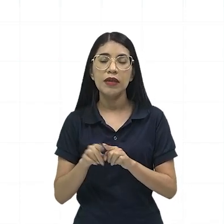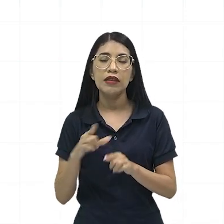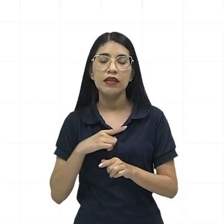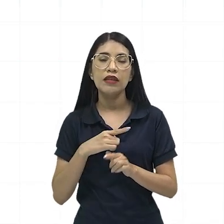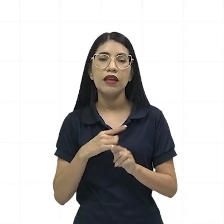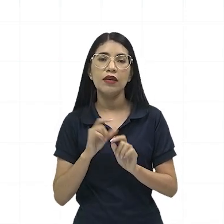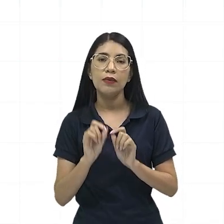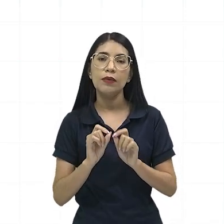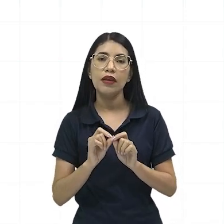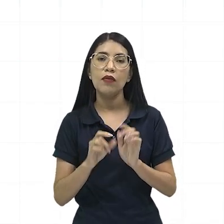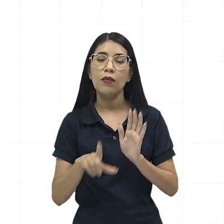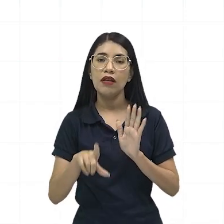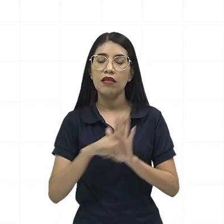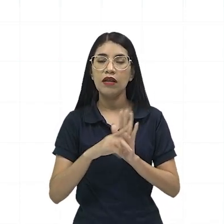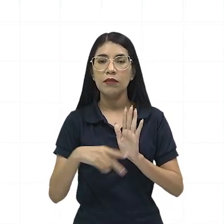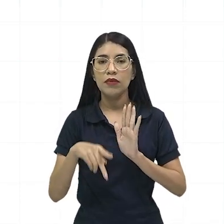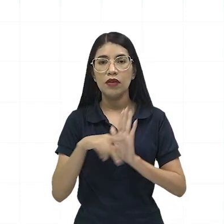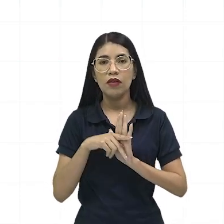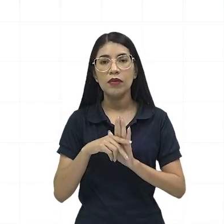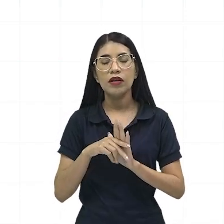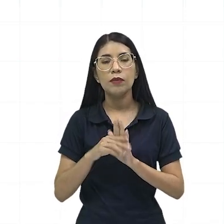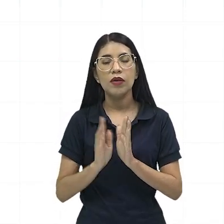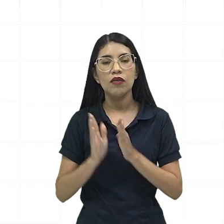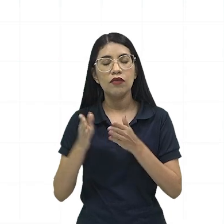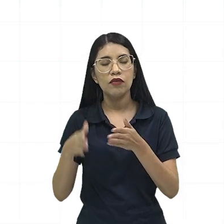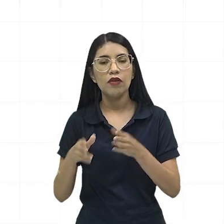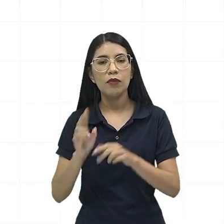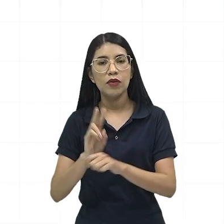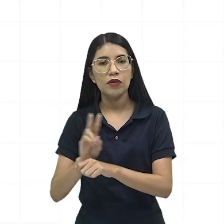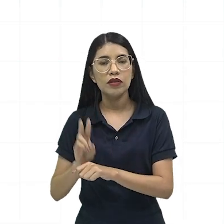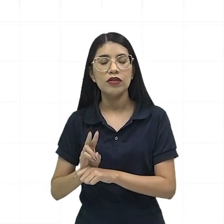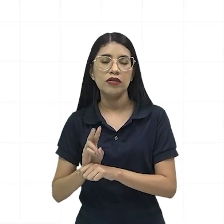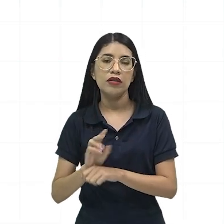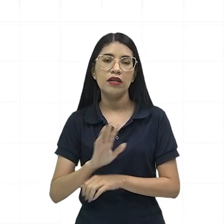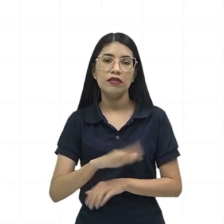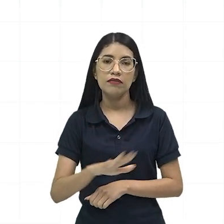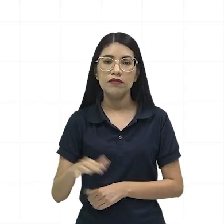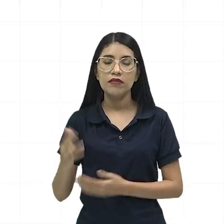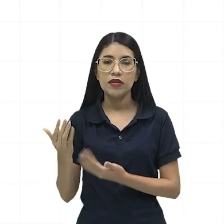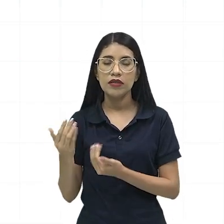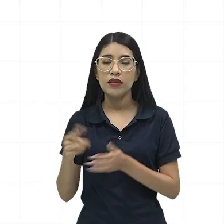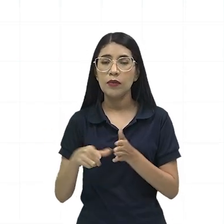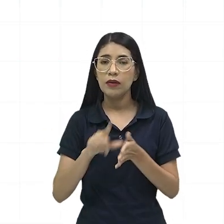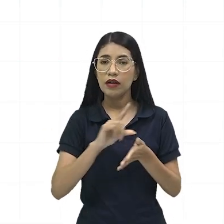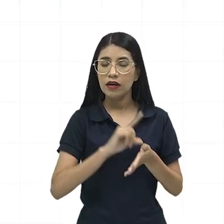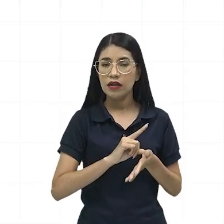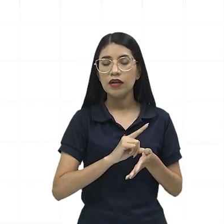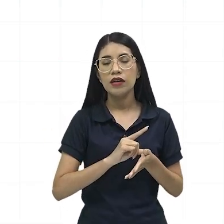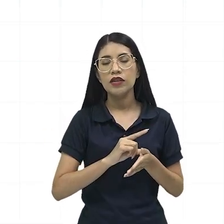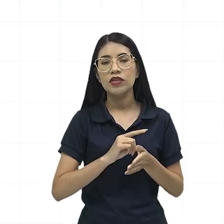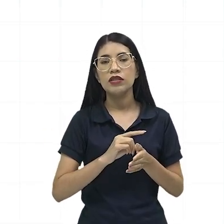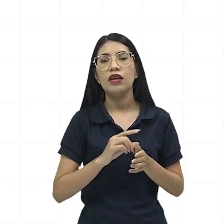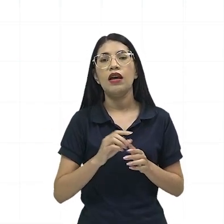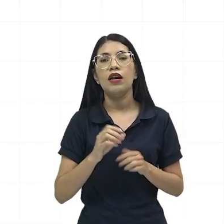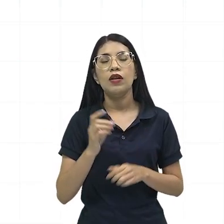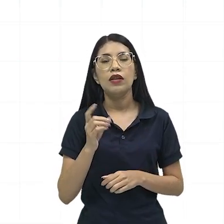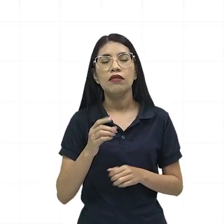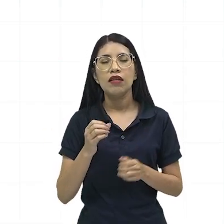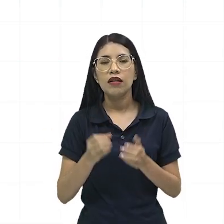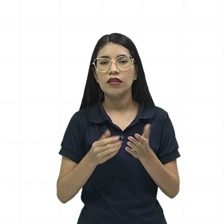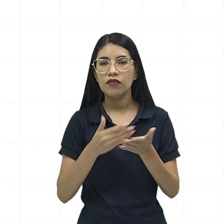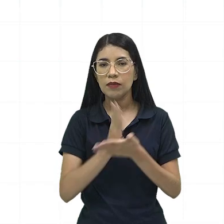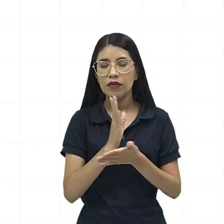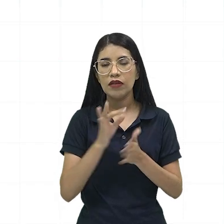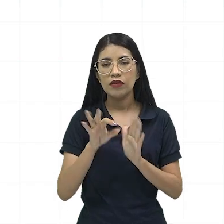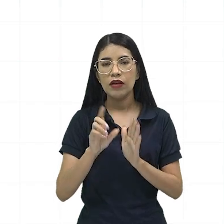assegurado por essa lei que foi criada ali na década de 90. Então, até anteriormente a essa data, né,